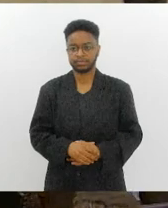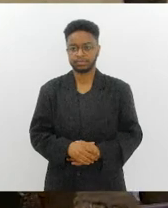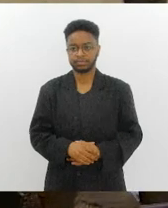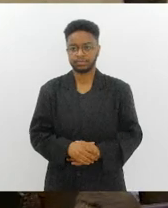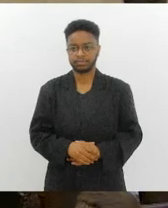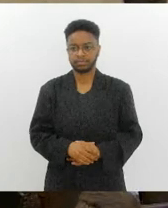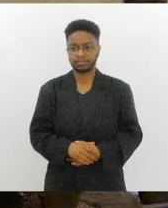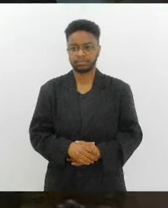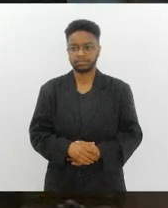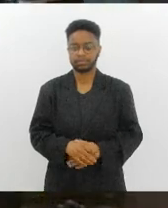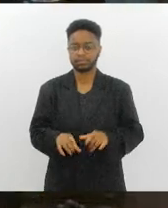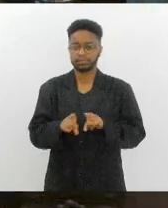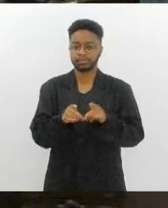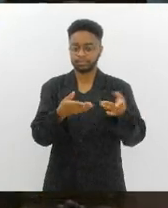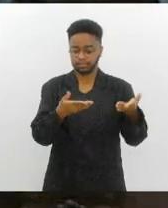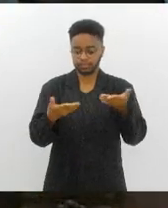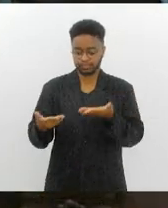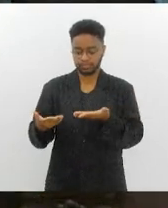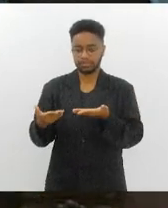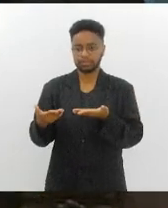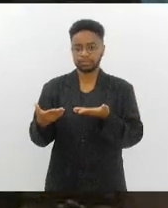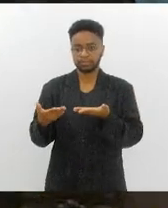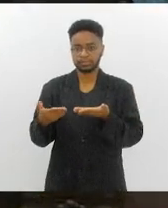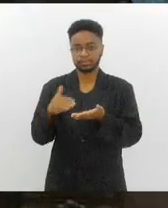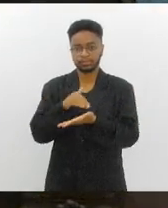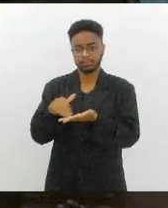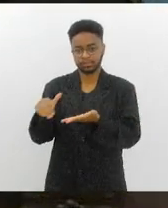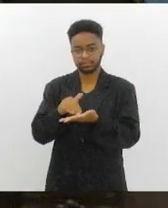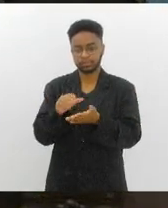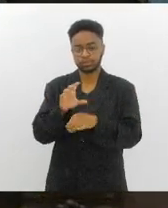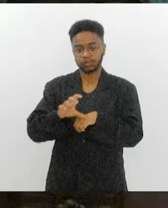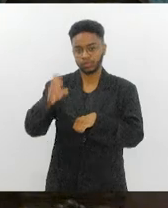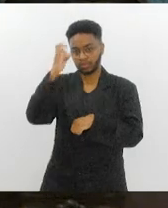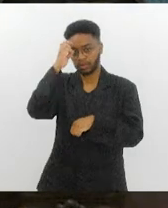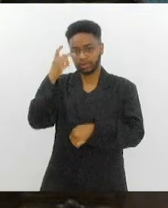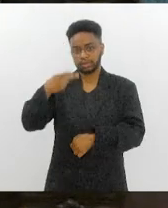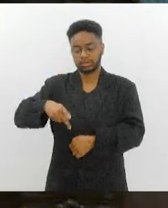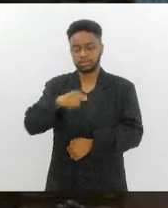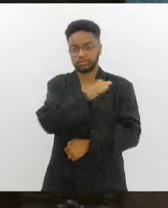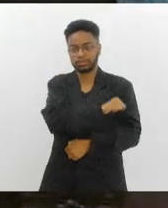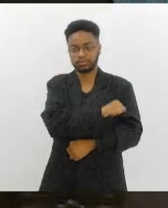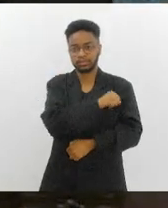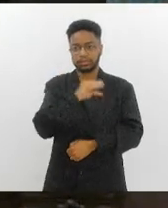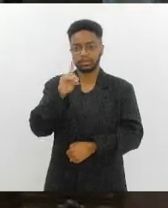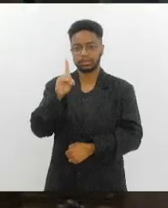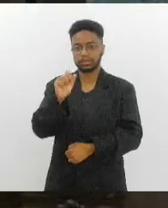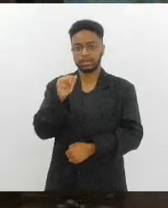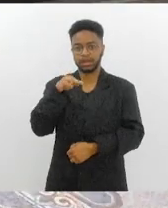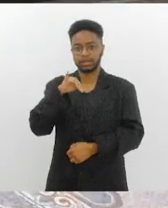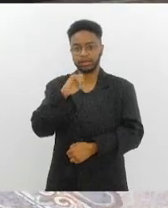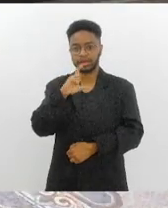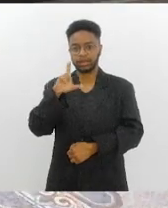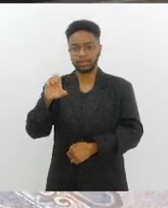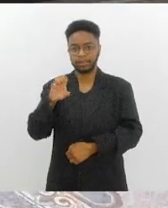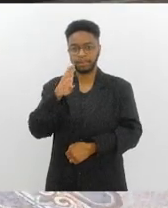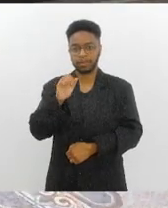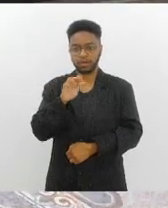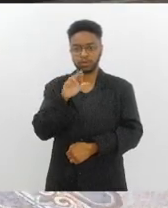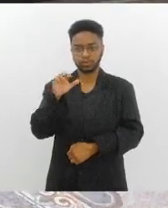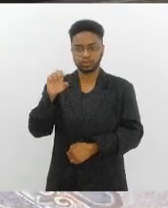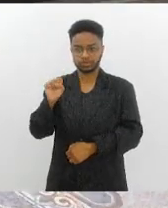E queria convidar também a secretária de Cultura do Estado do Rio de Janeiro, Daniele Barros.